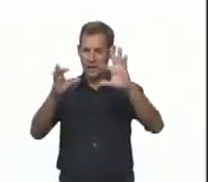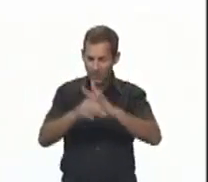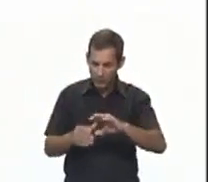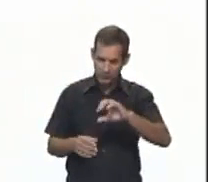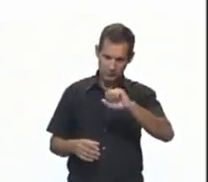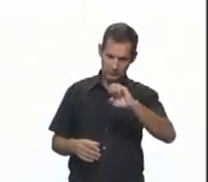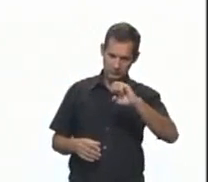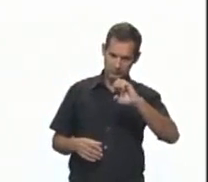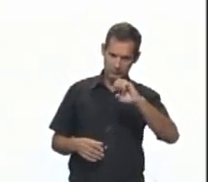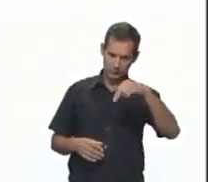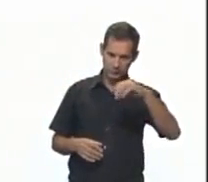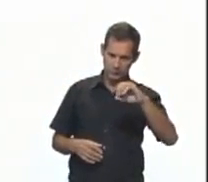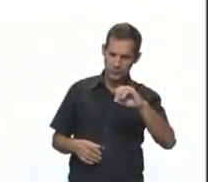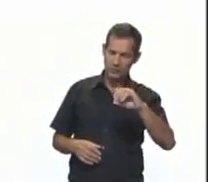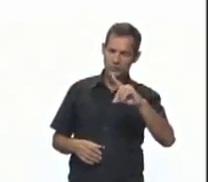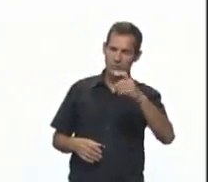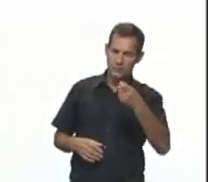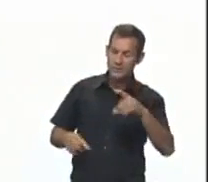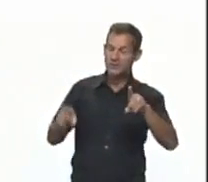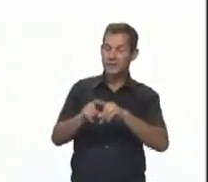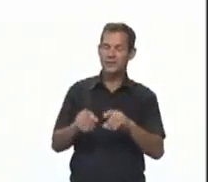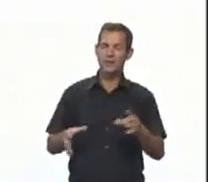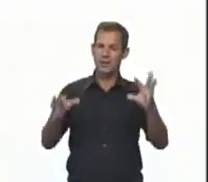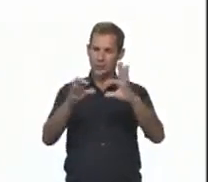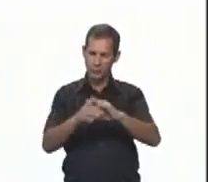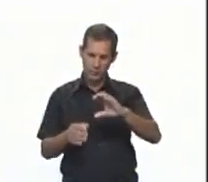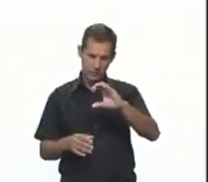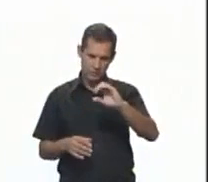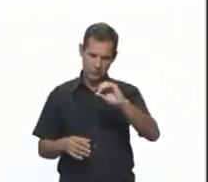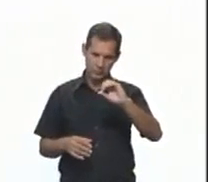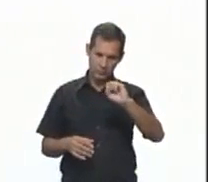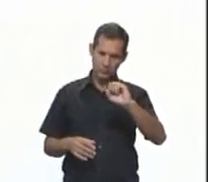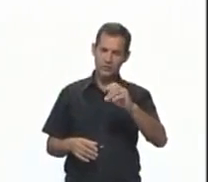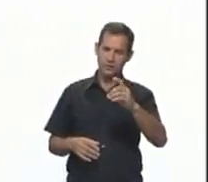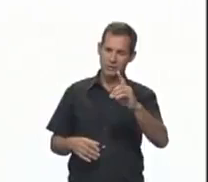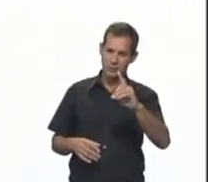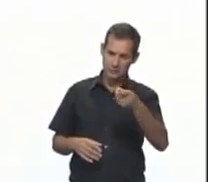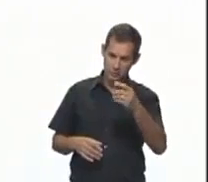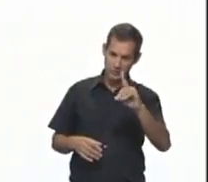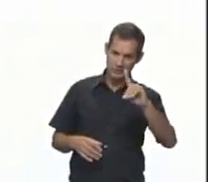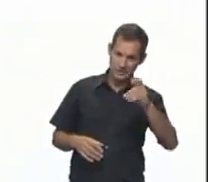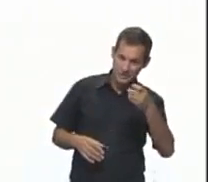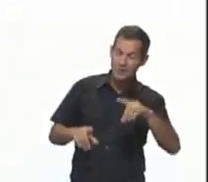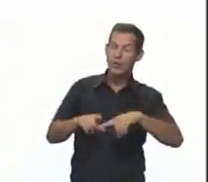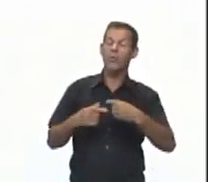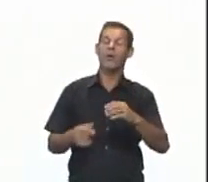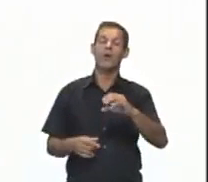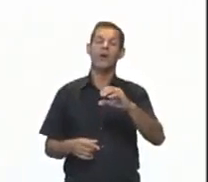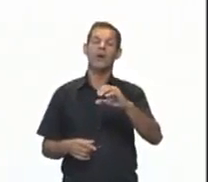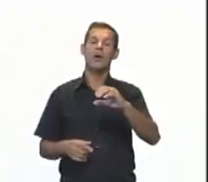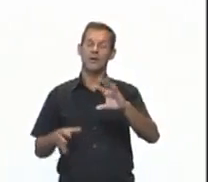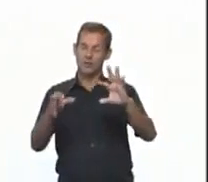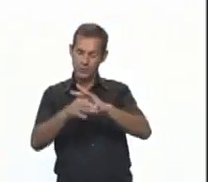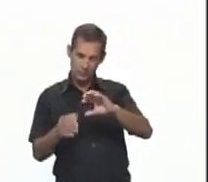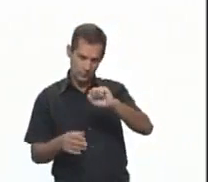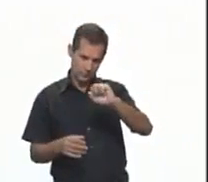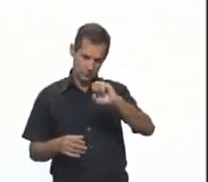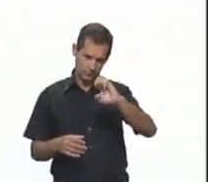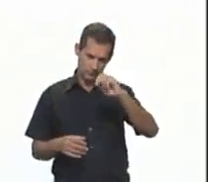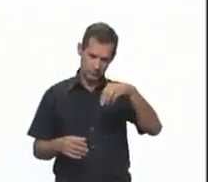de seno de x, dx, e a integral de cosseno de x, dx. Qual que é a integral de seno? A integral de seno